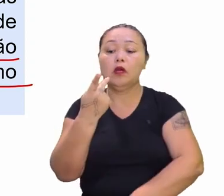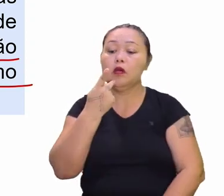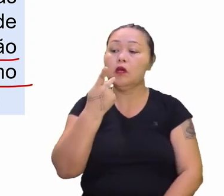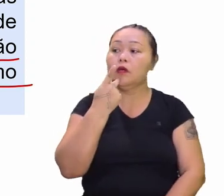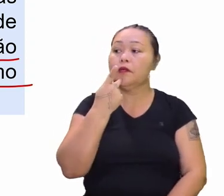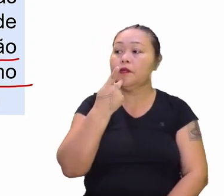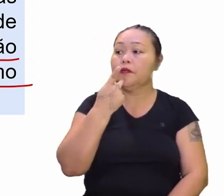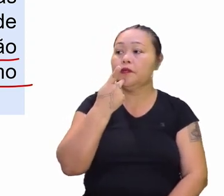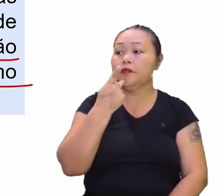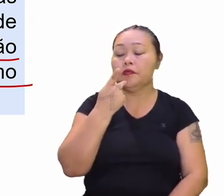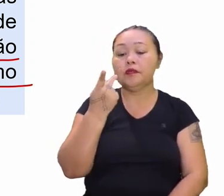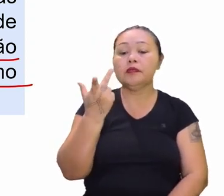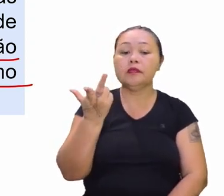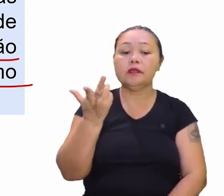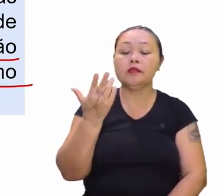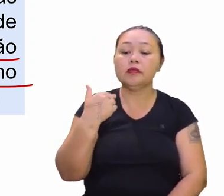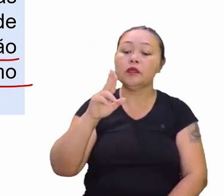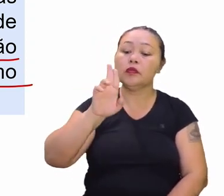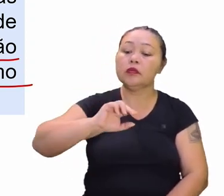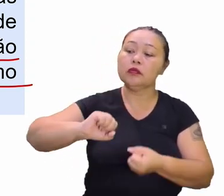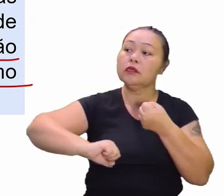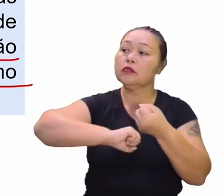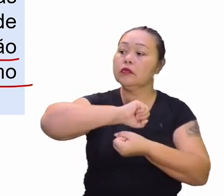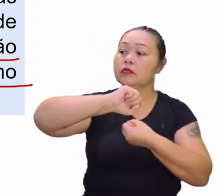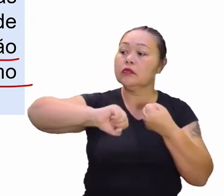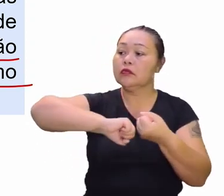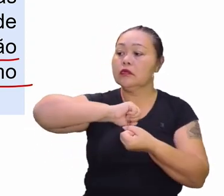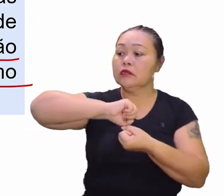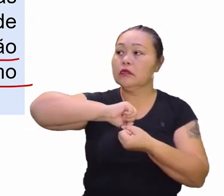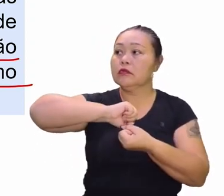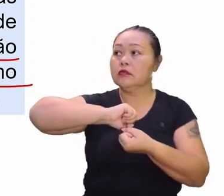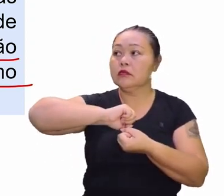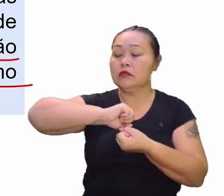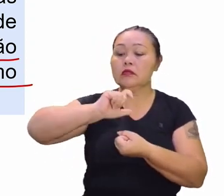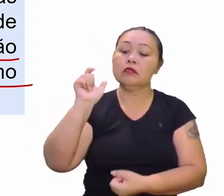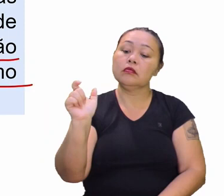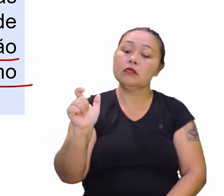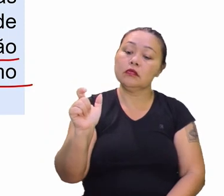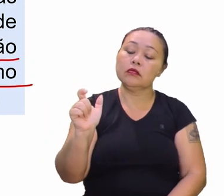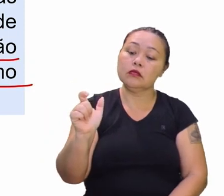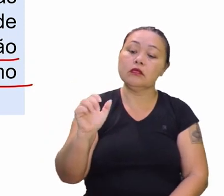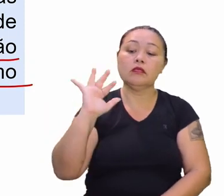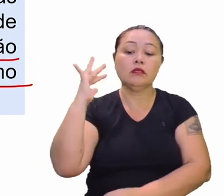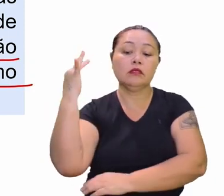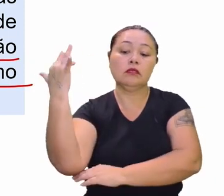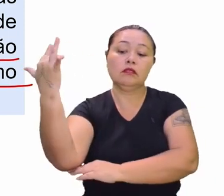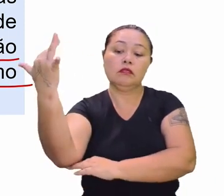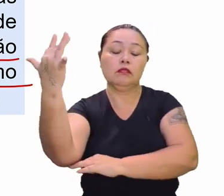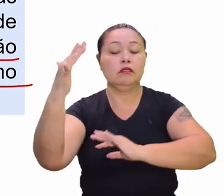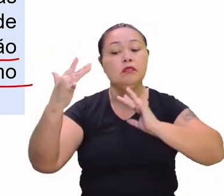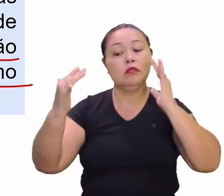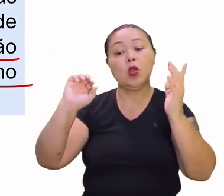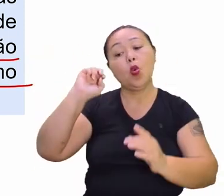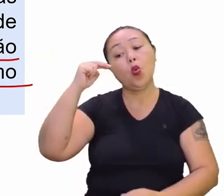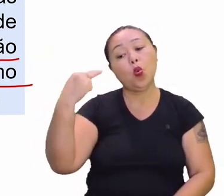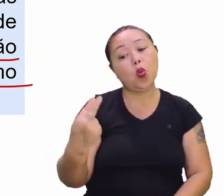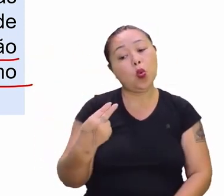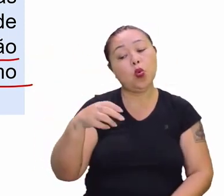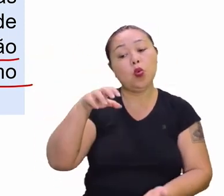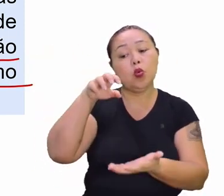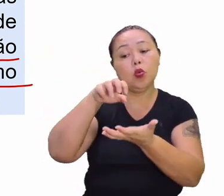gente fala de uso sustentável, a nomenclatura vai ser floresta